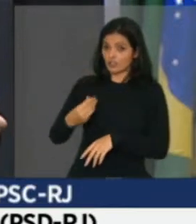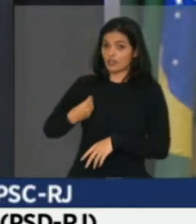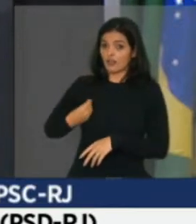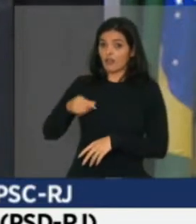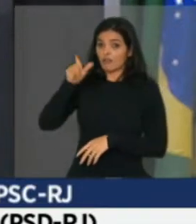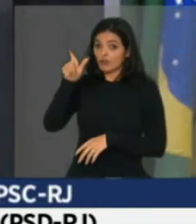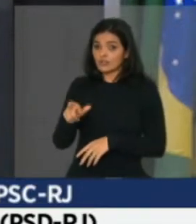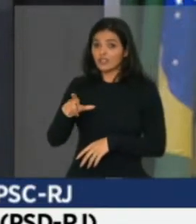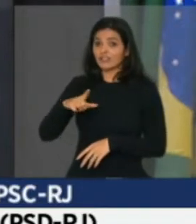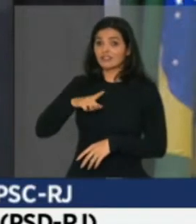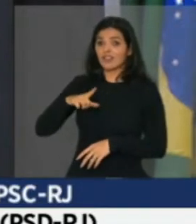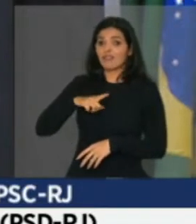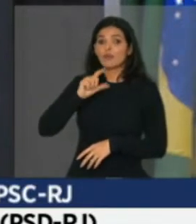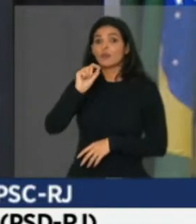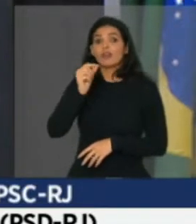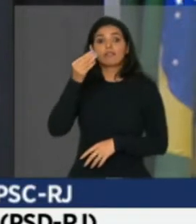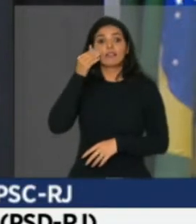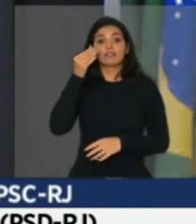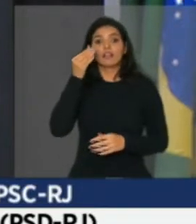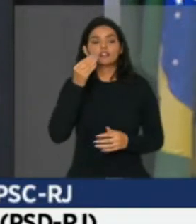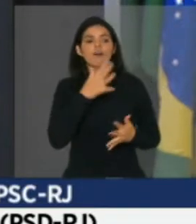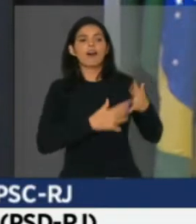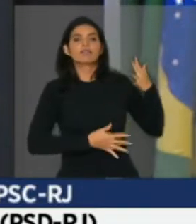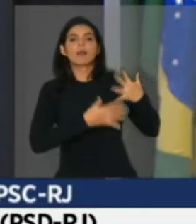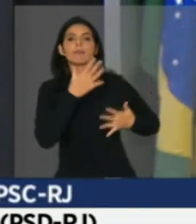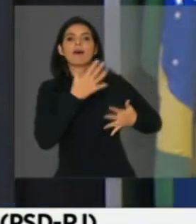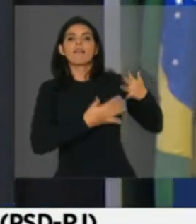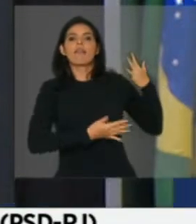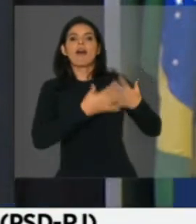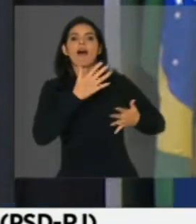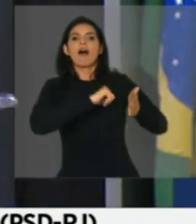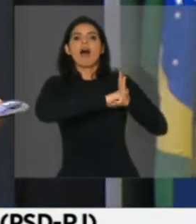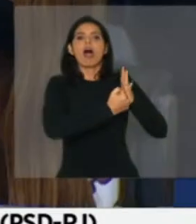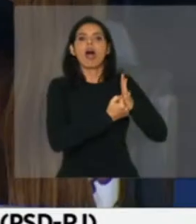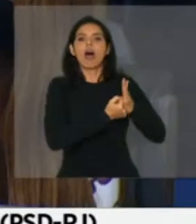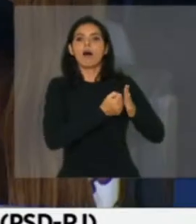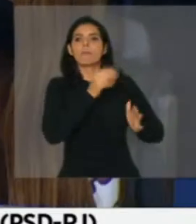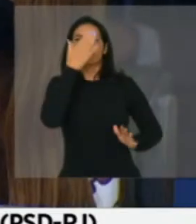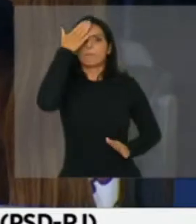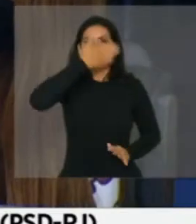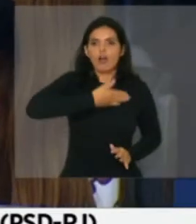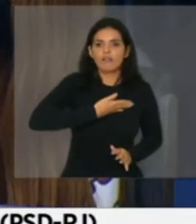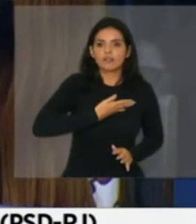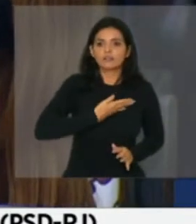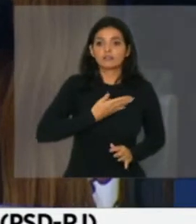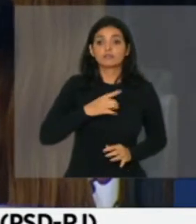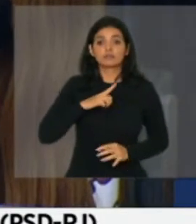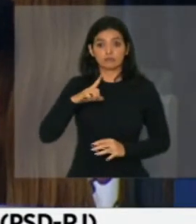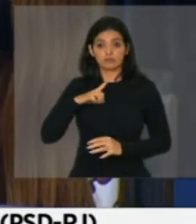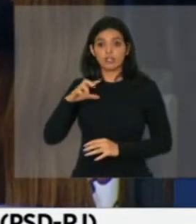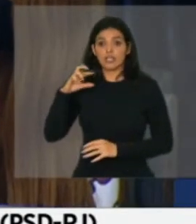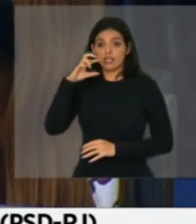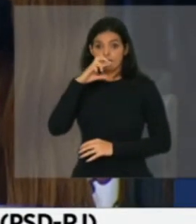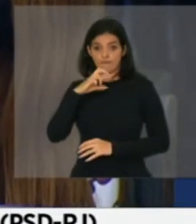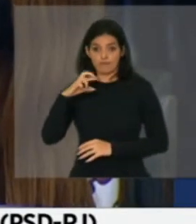deputada Flor, de obstrução de provas, segundo a investigação criminal.